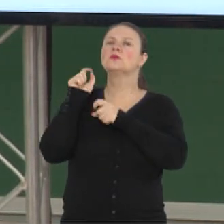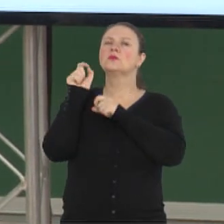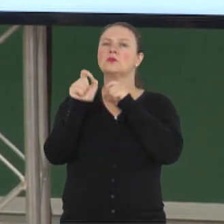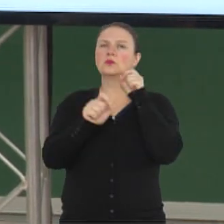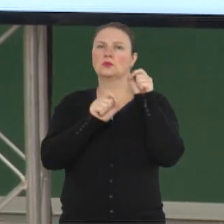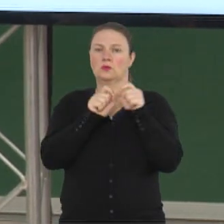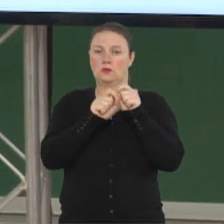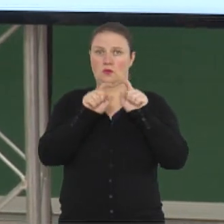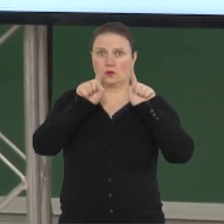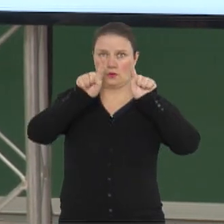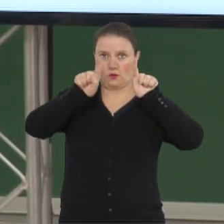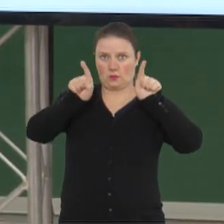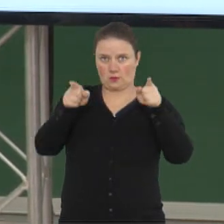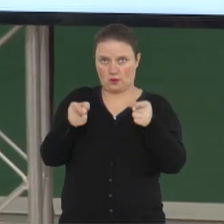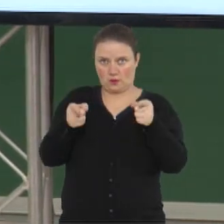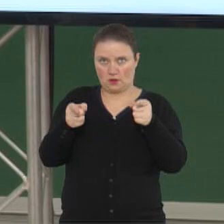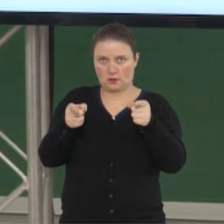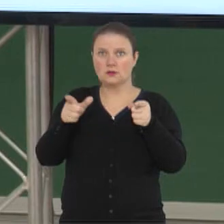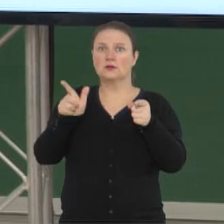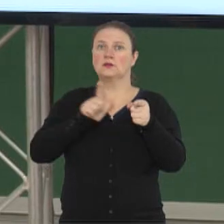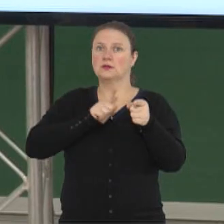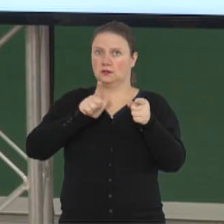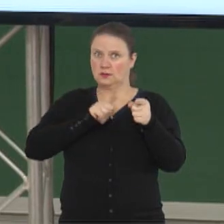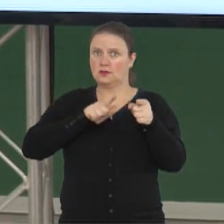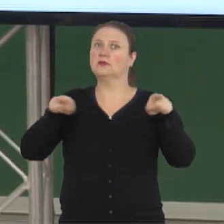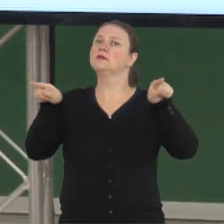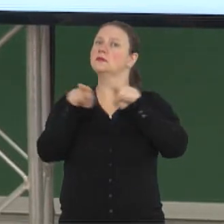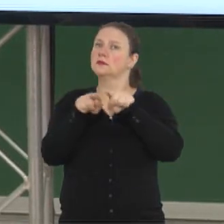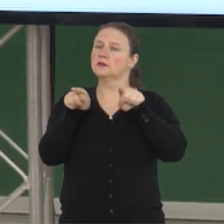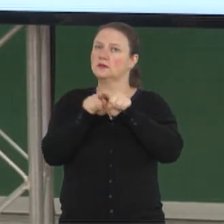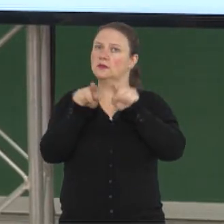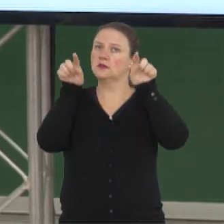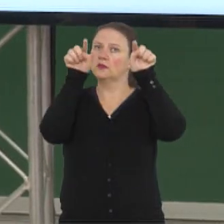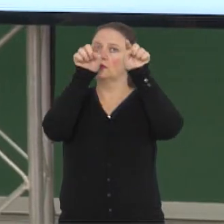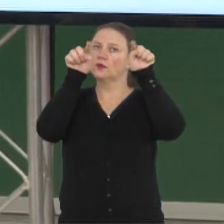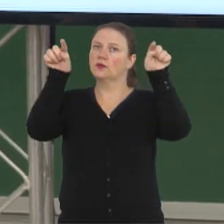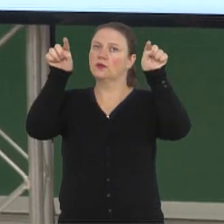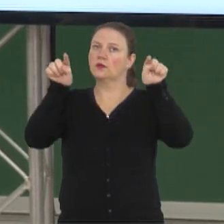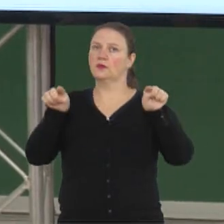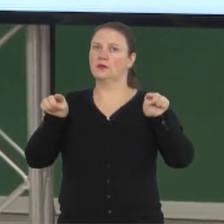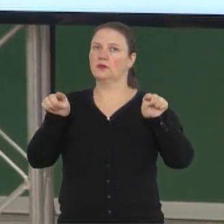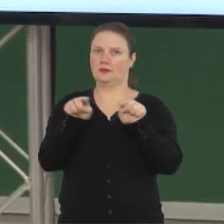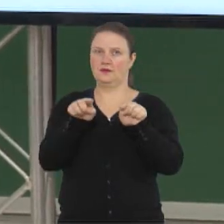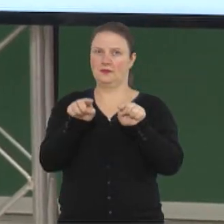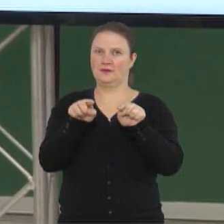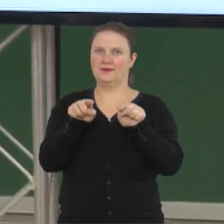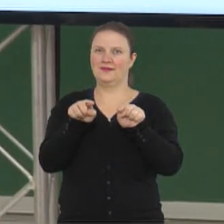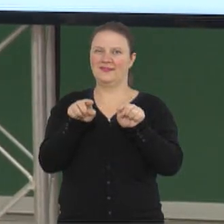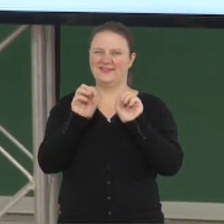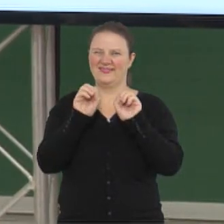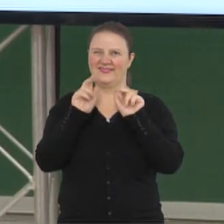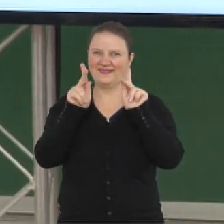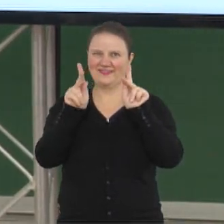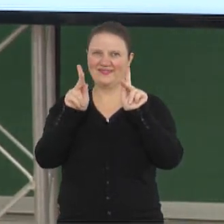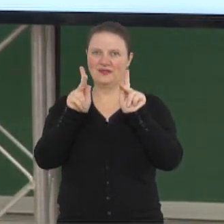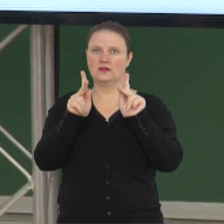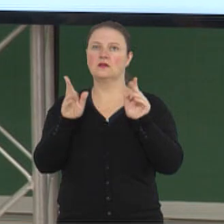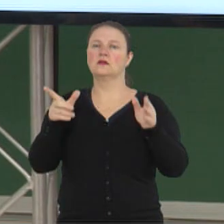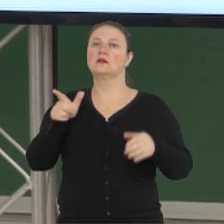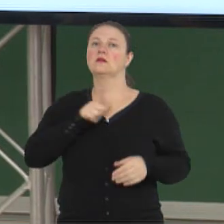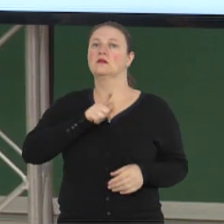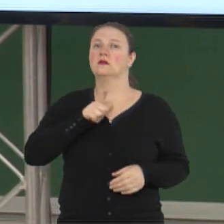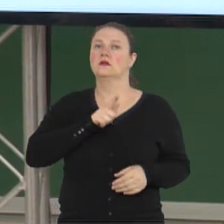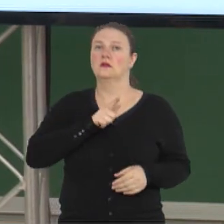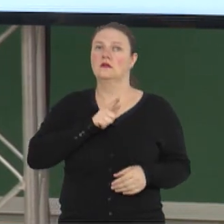dos parênteses, aparecem para nós também os colchetes, ok? Então, nós temos